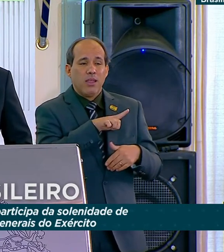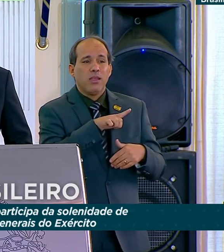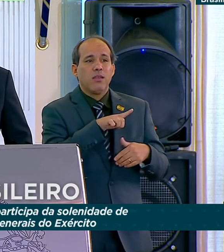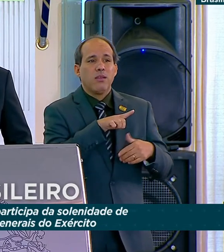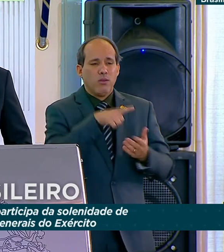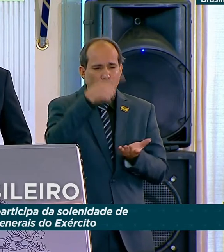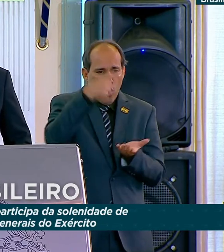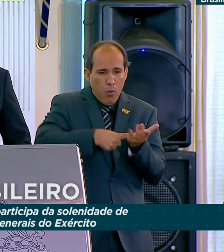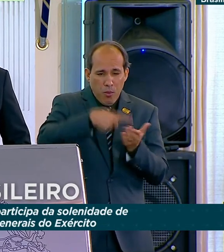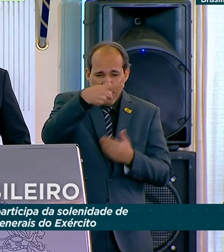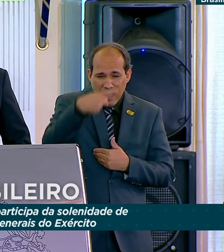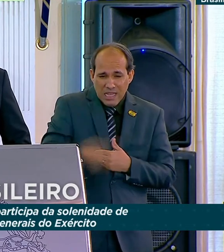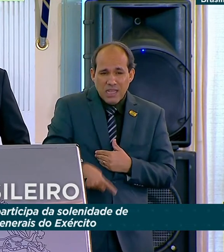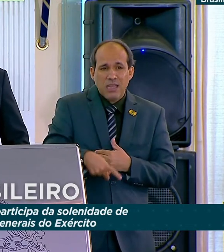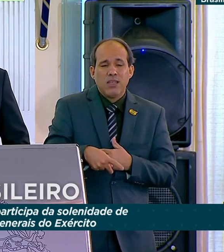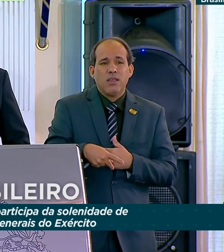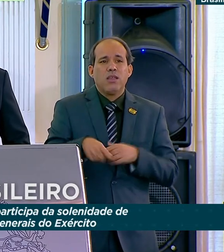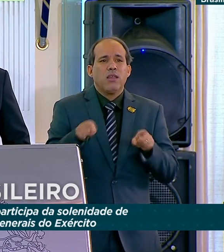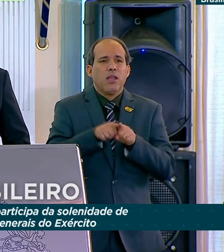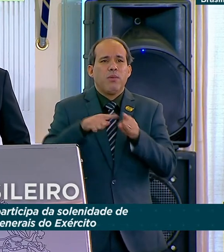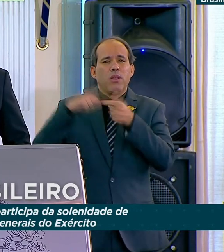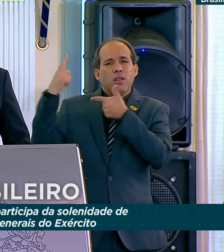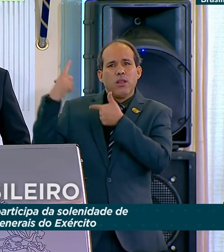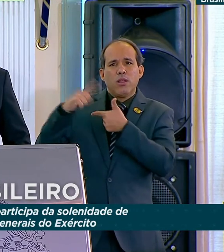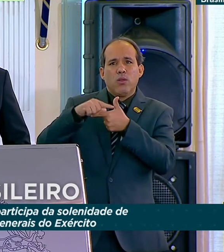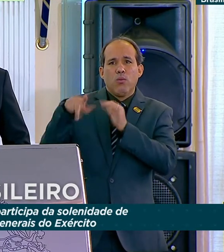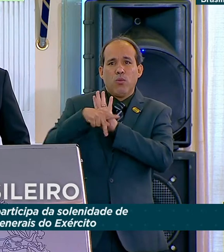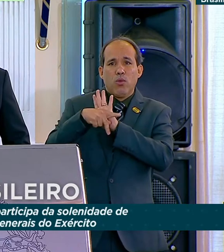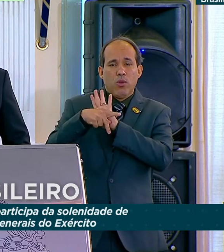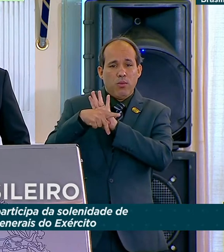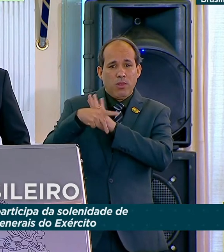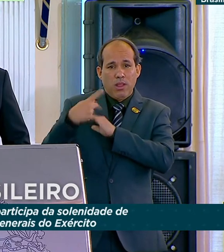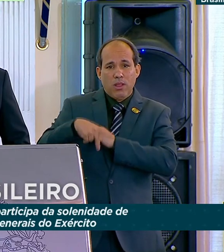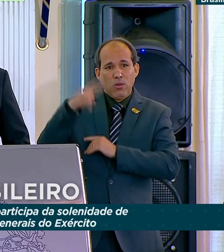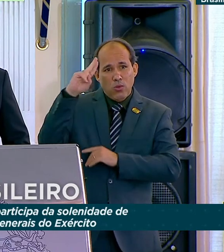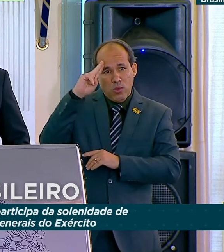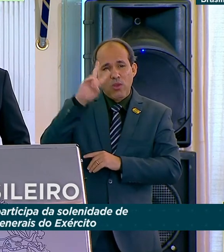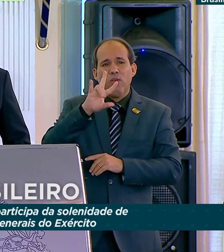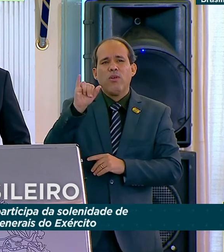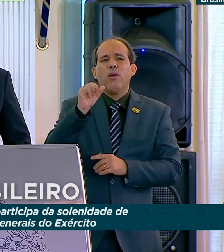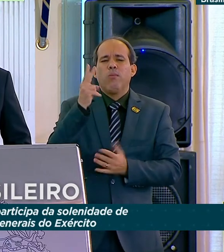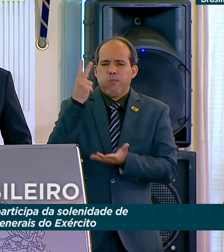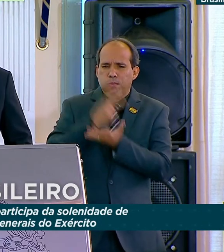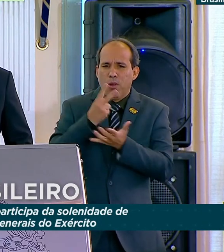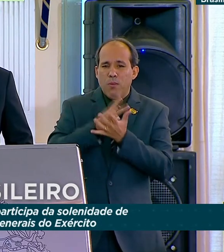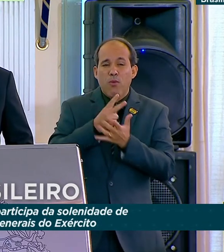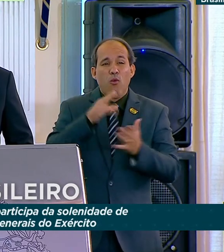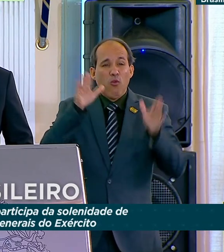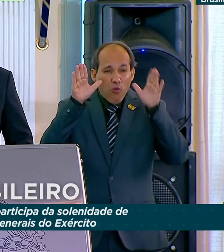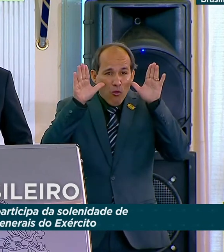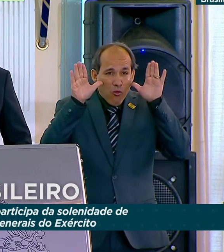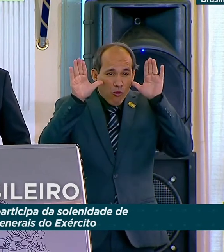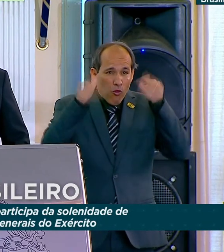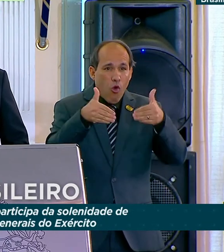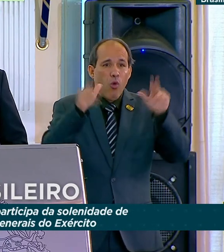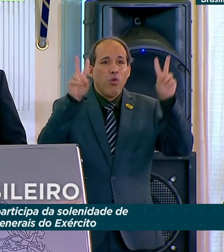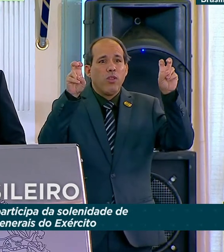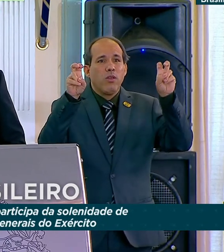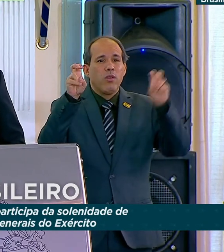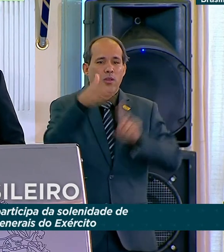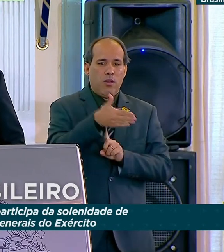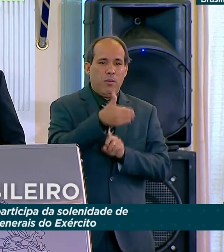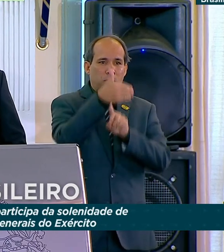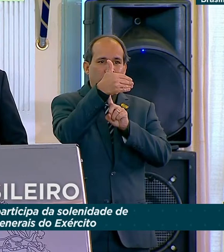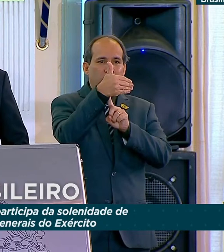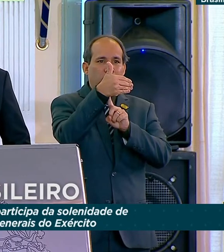compromisso pela nossa tradição sempre Teremos como lema a nossa